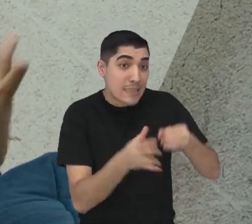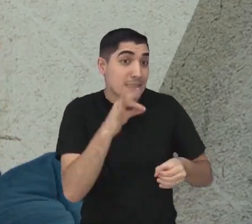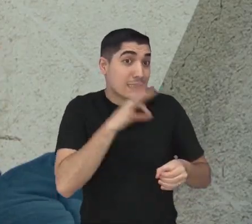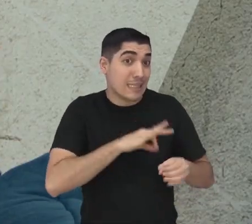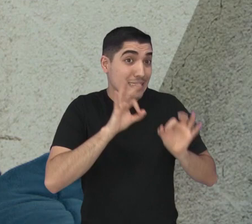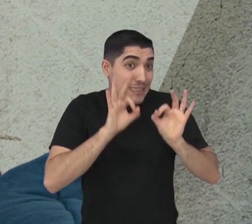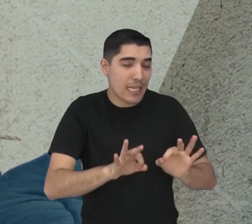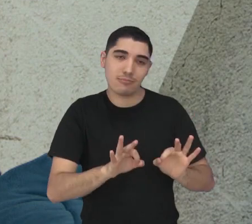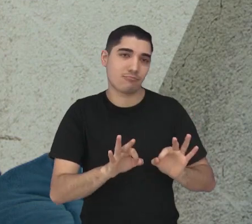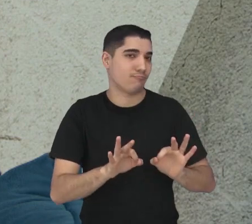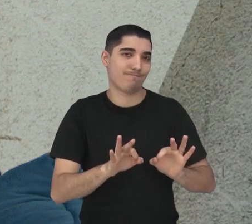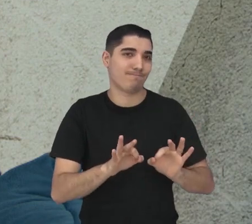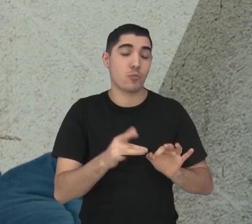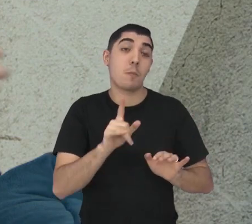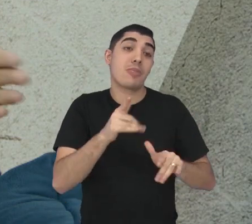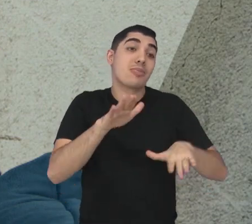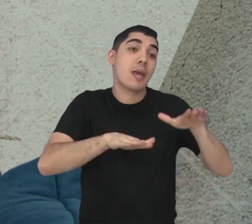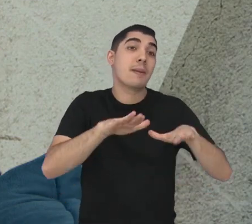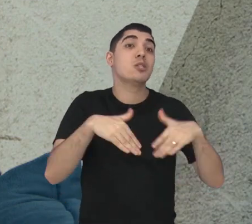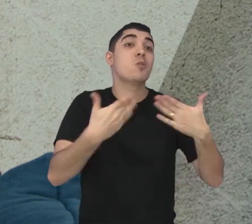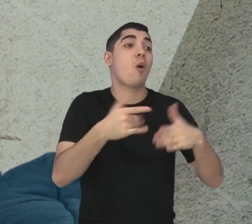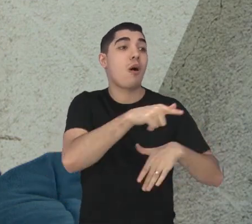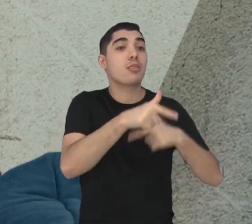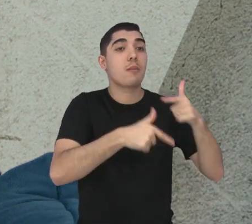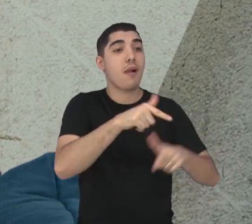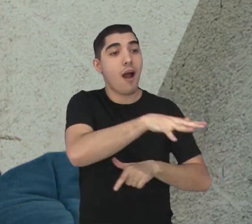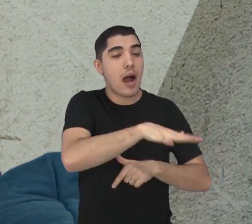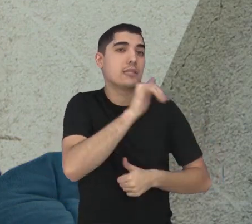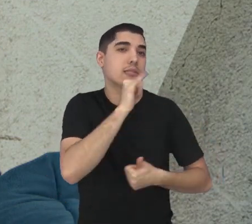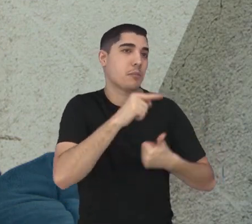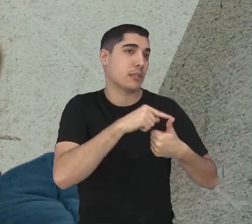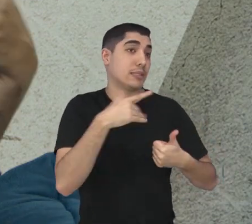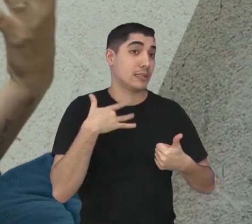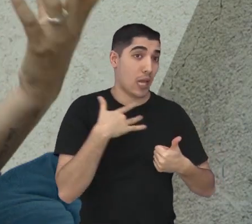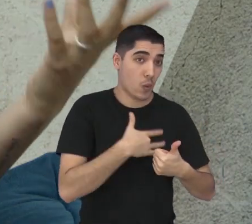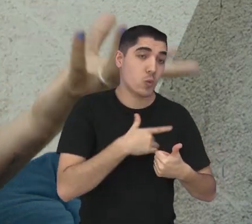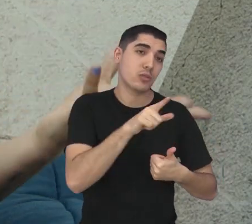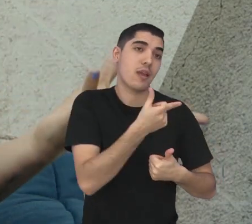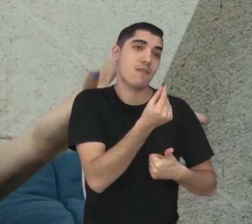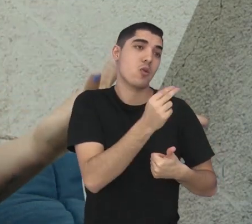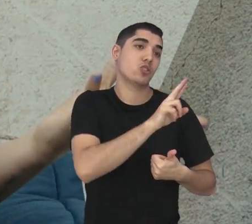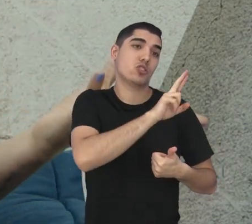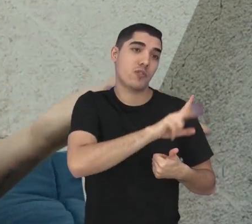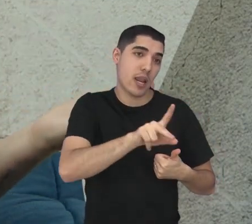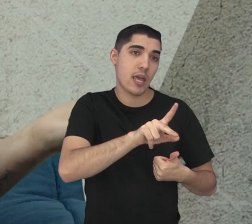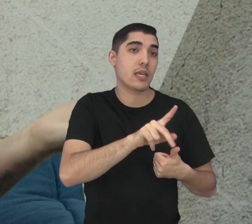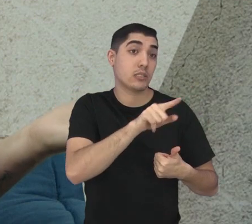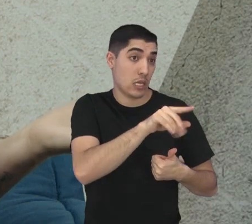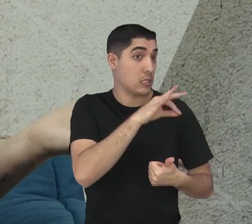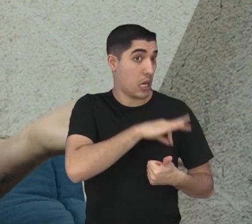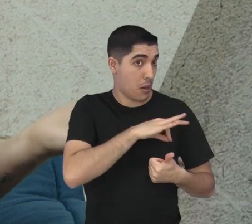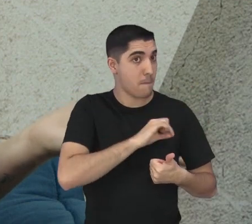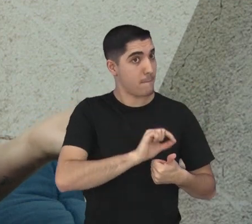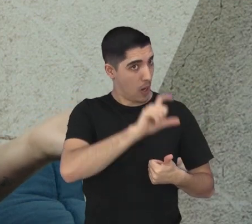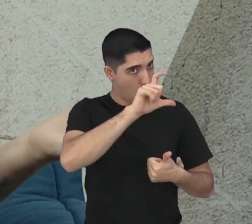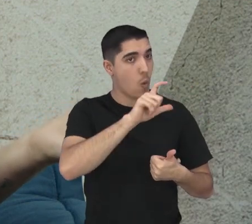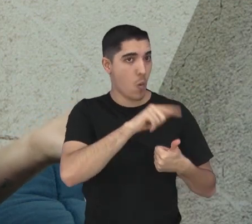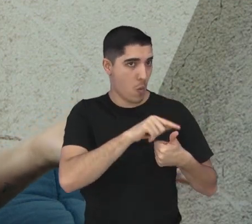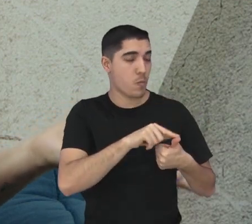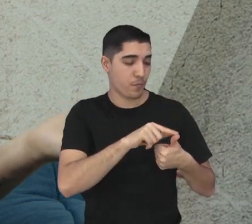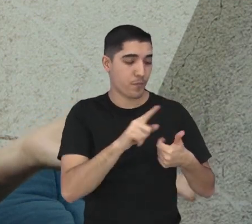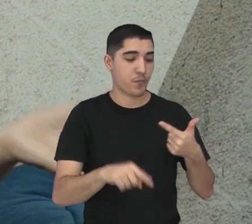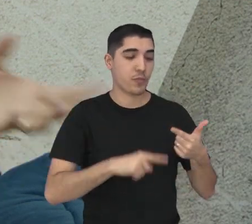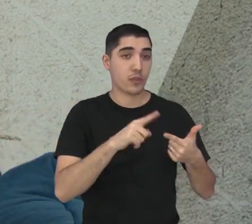dar uma base de piso salarial porque depende de cada área, né? Então, na área da saúde, bem remunerado,